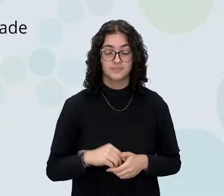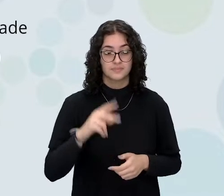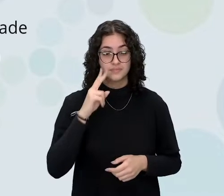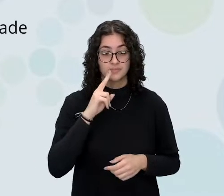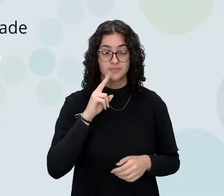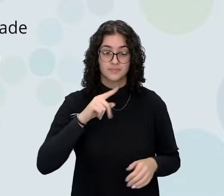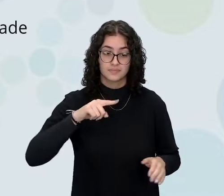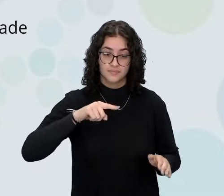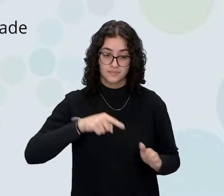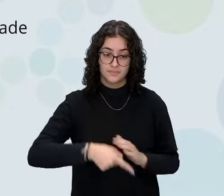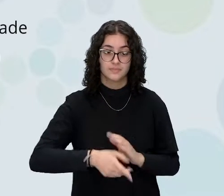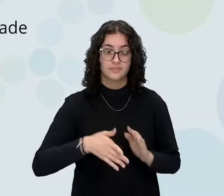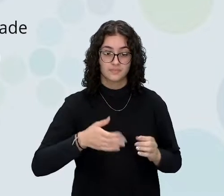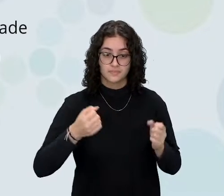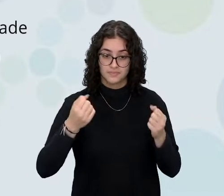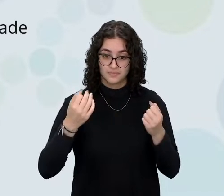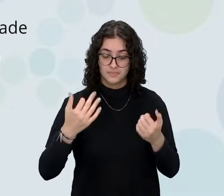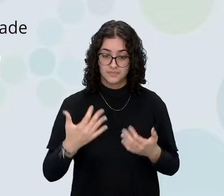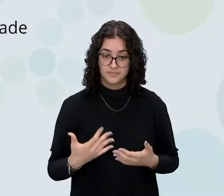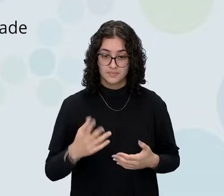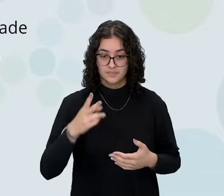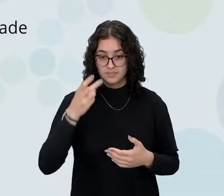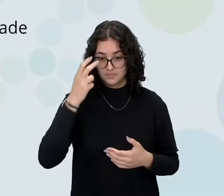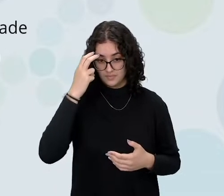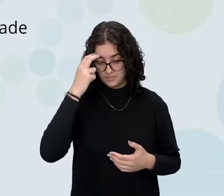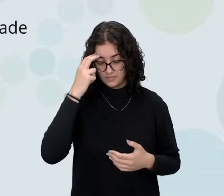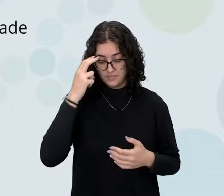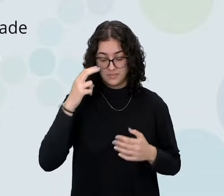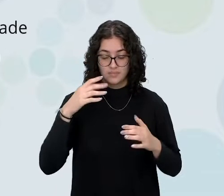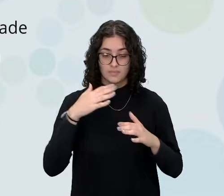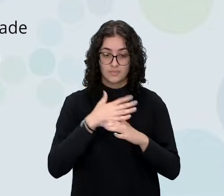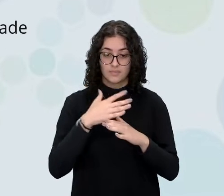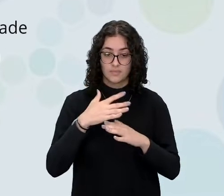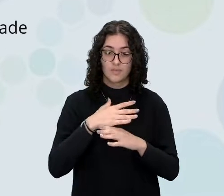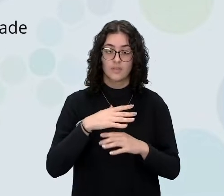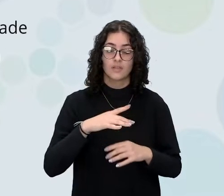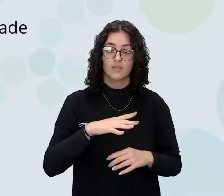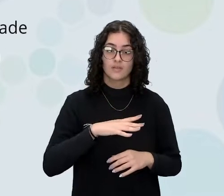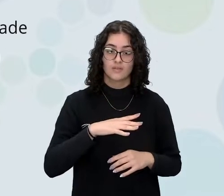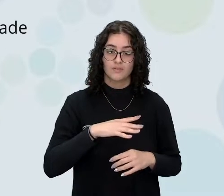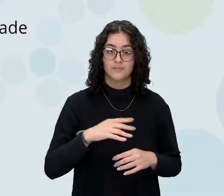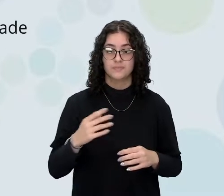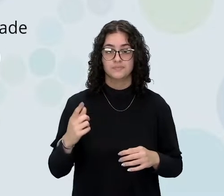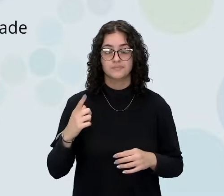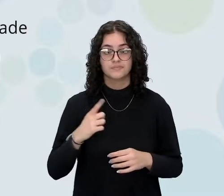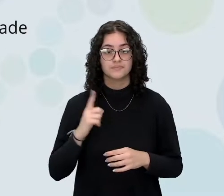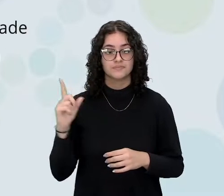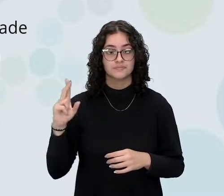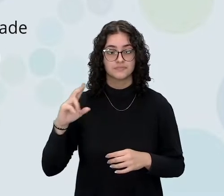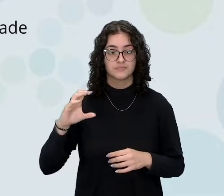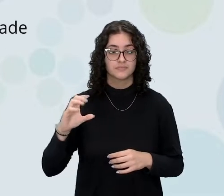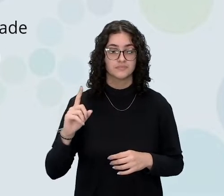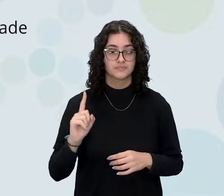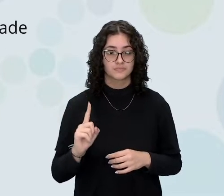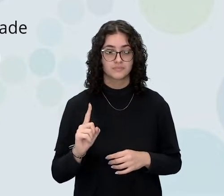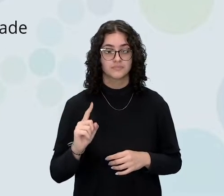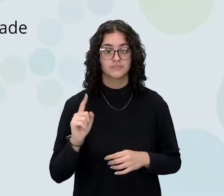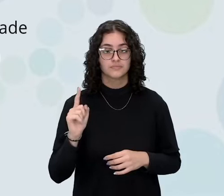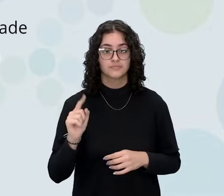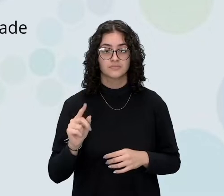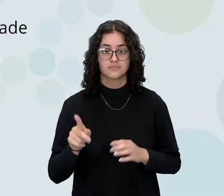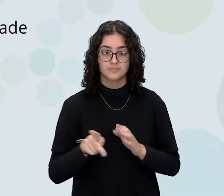nosso aprofundamento, que eu já falei para vocês, a cultura do solo do campo à cidade. A unidade curricular 1, o indivíduo e